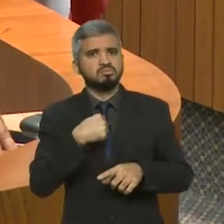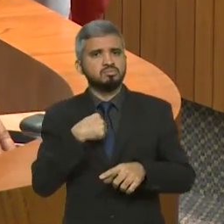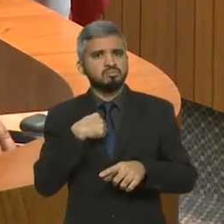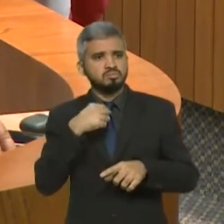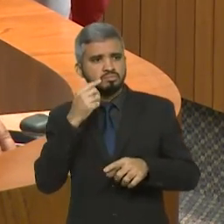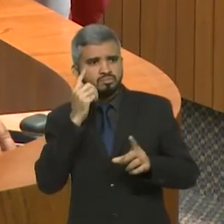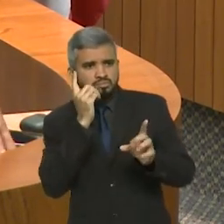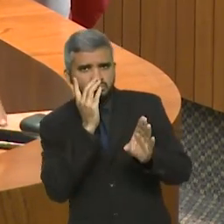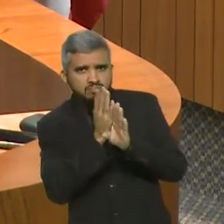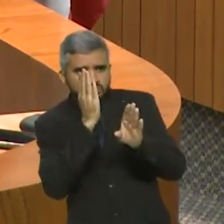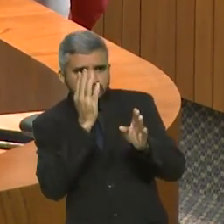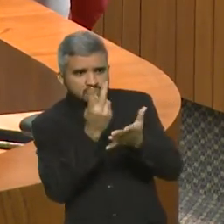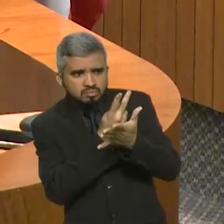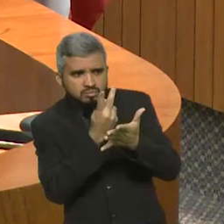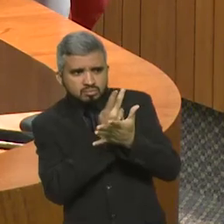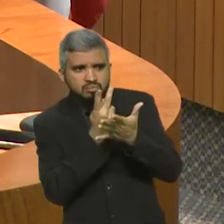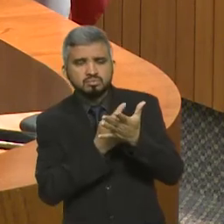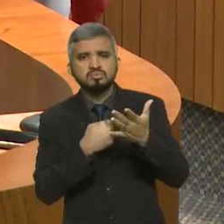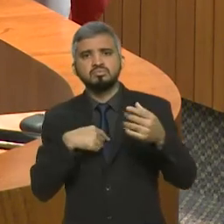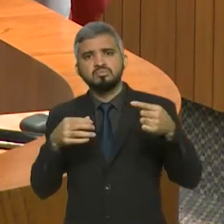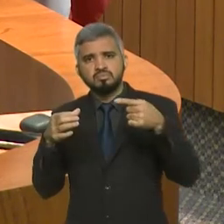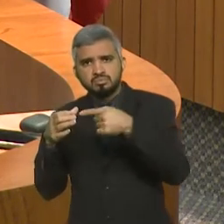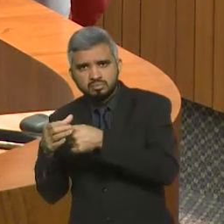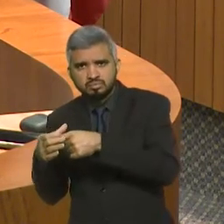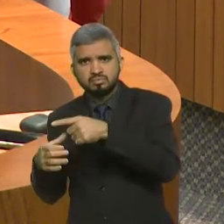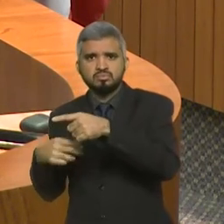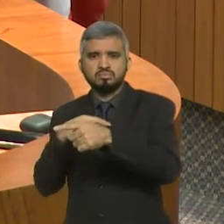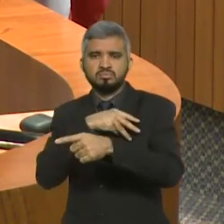do Judiciário, para que possa ser cumprido o que